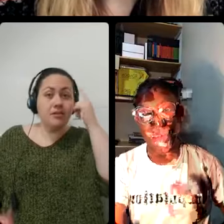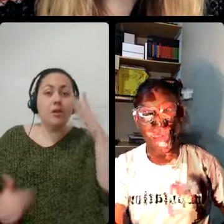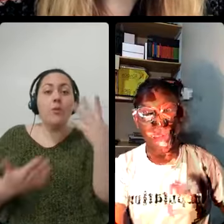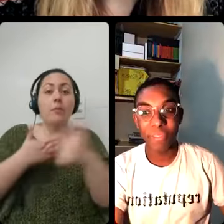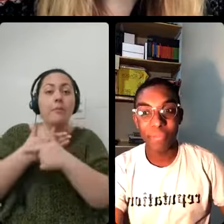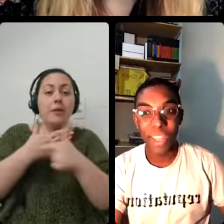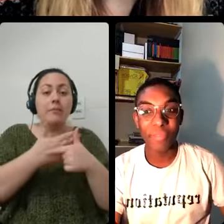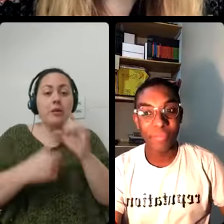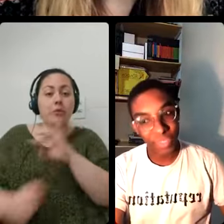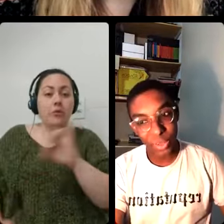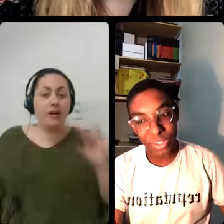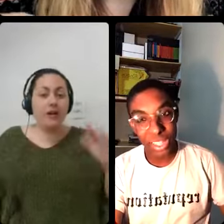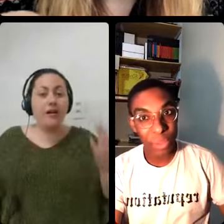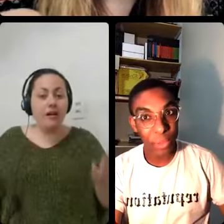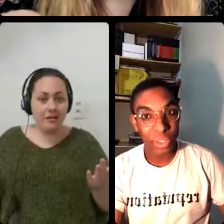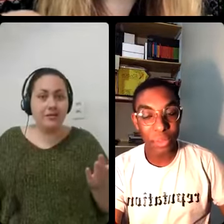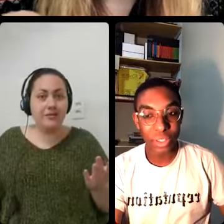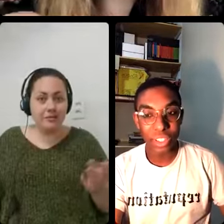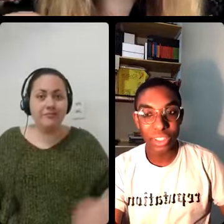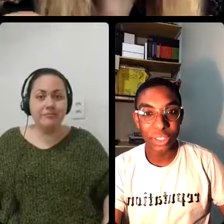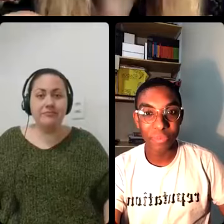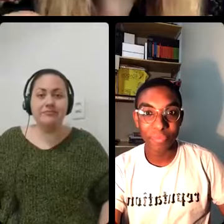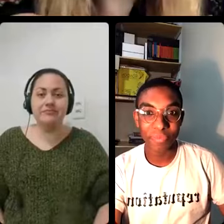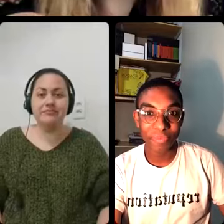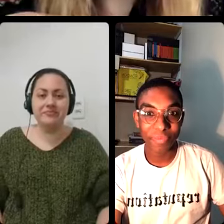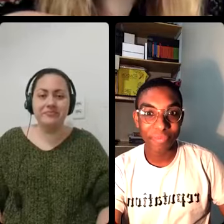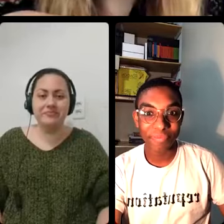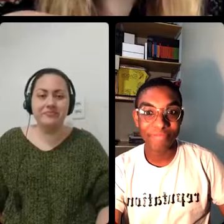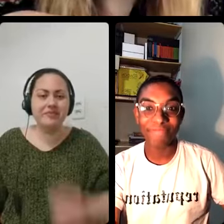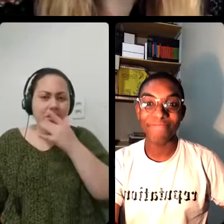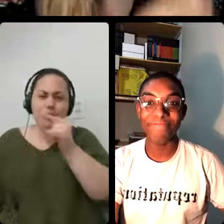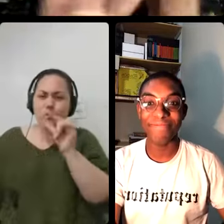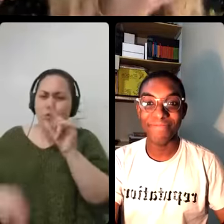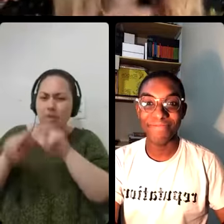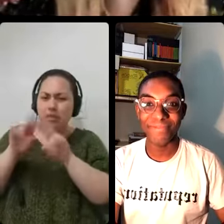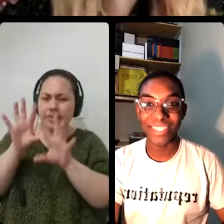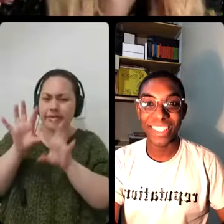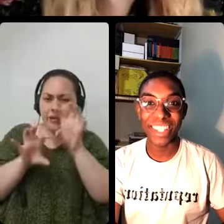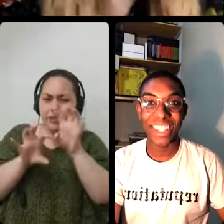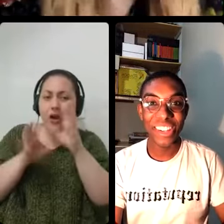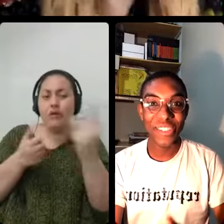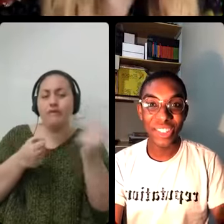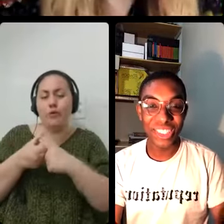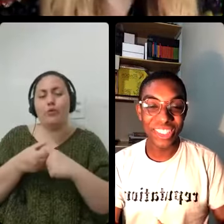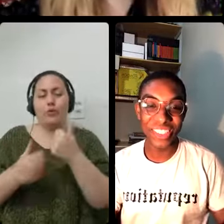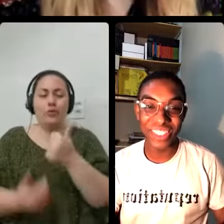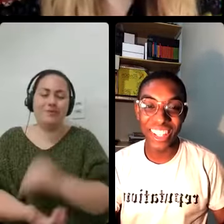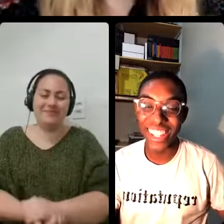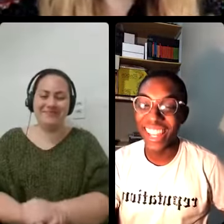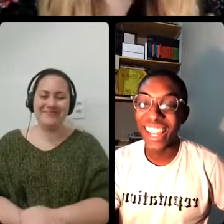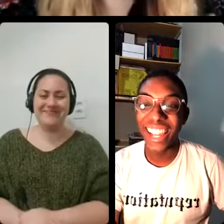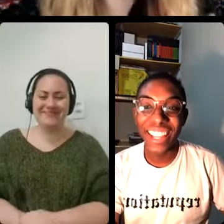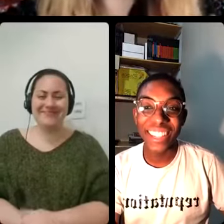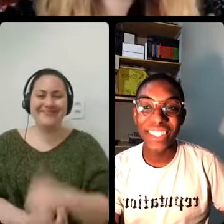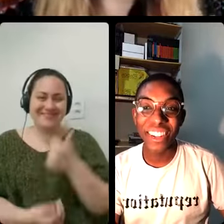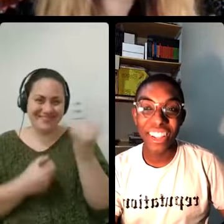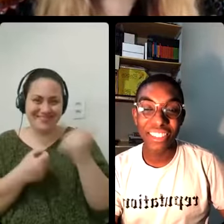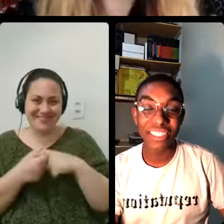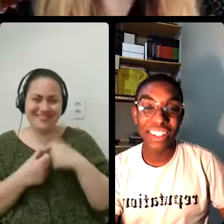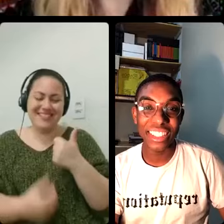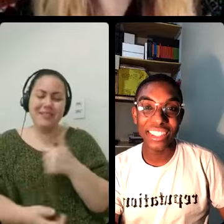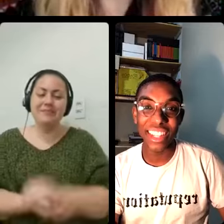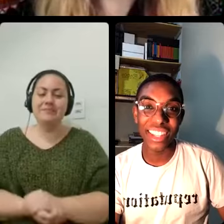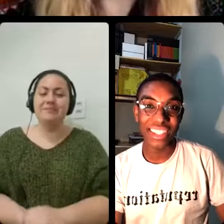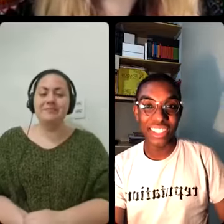disso, né? Então, isso também é muito Deu importante. uma trancadinha, cara. Ah, agora tu voltou. Voltou? Voltou. Voltou. Então, eu